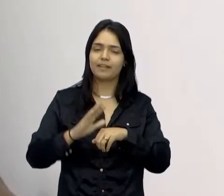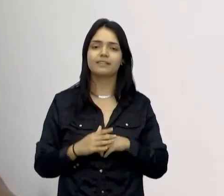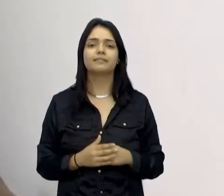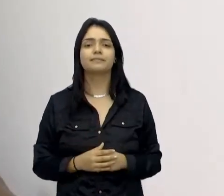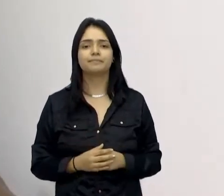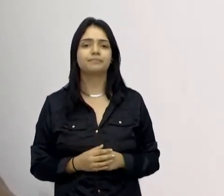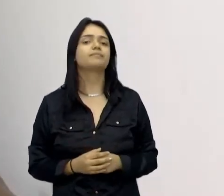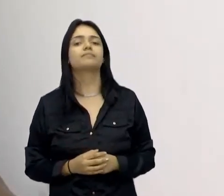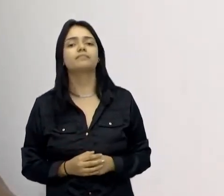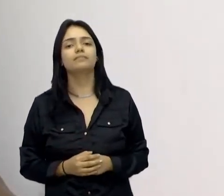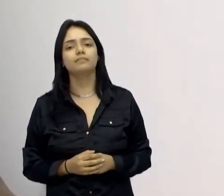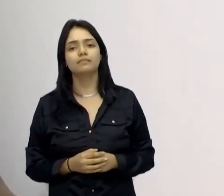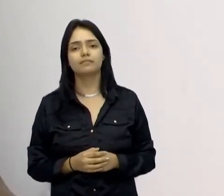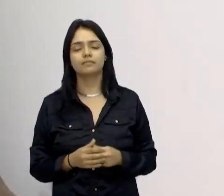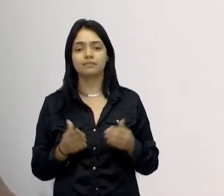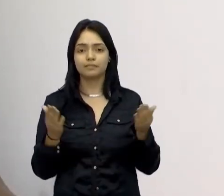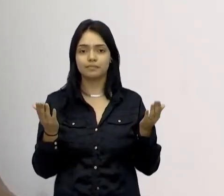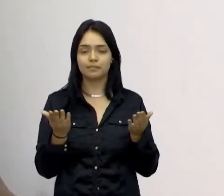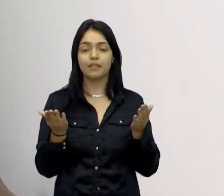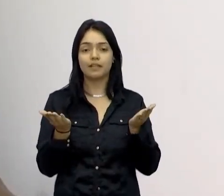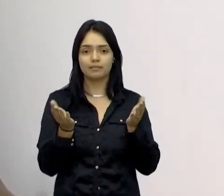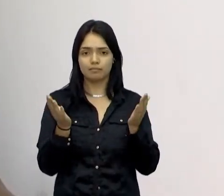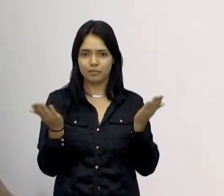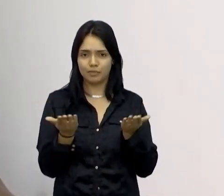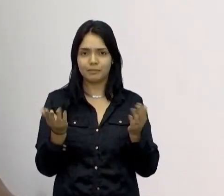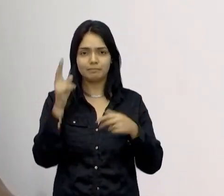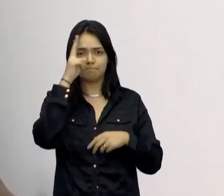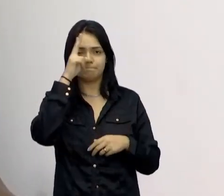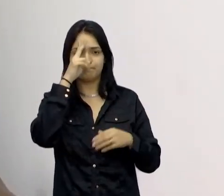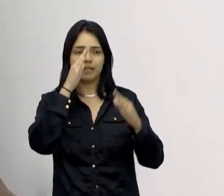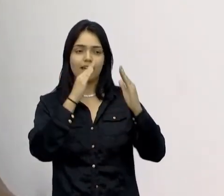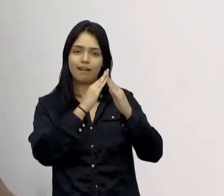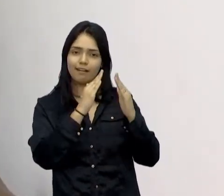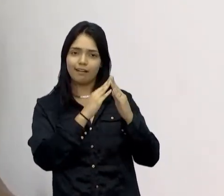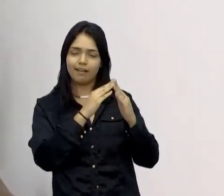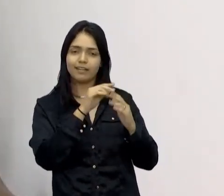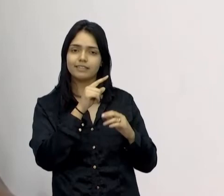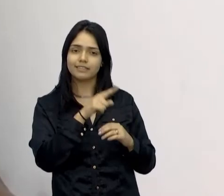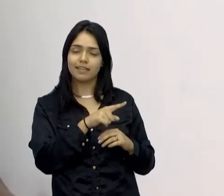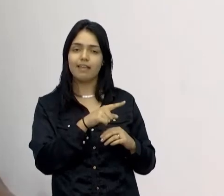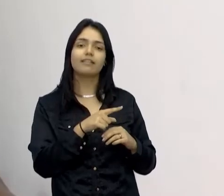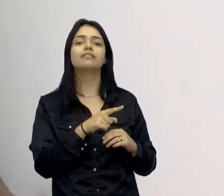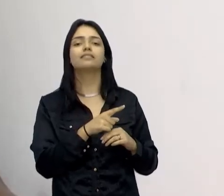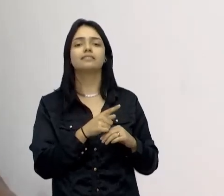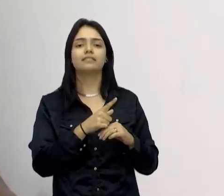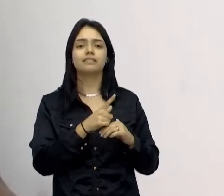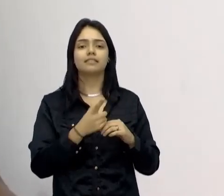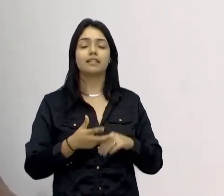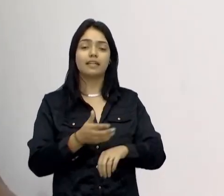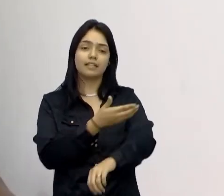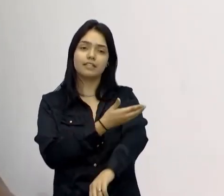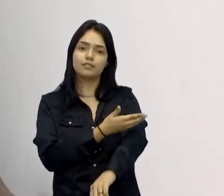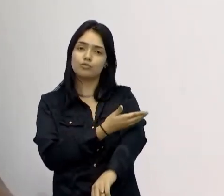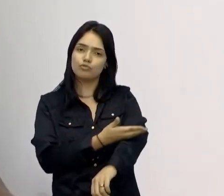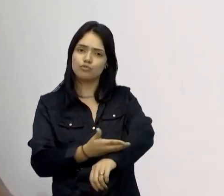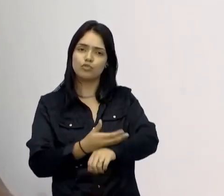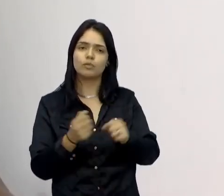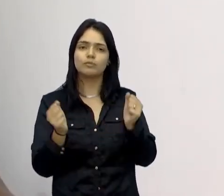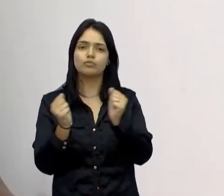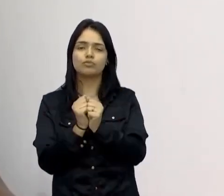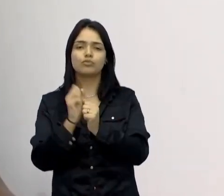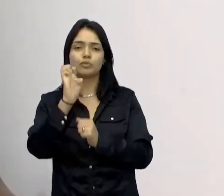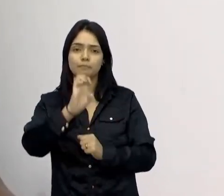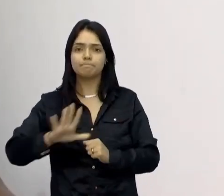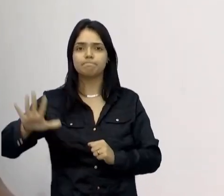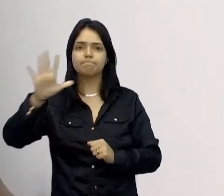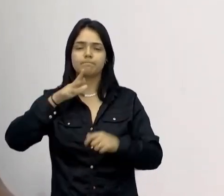minha fala, lembrando que a Casa de Habsburgos fez reis em boa parte das coroas europeias e